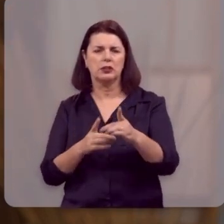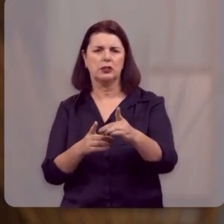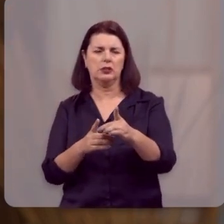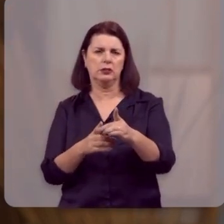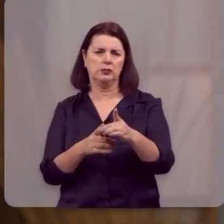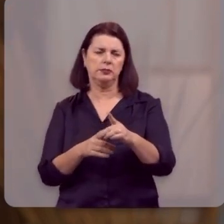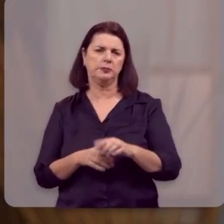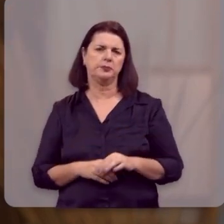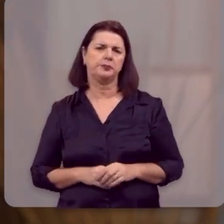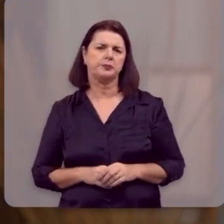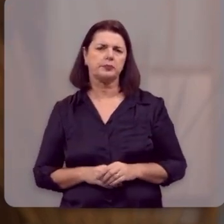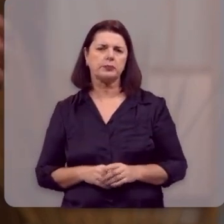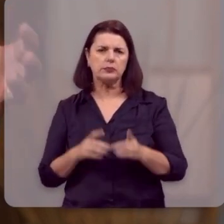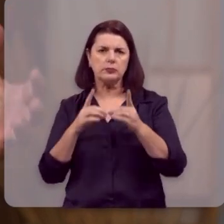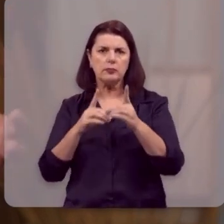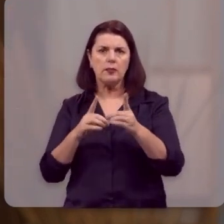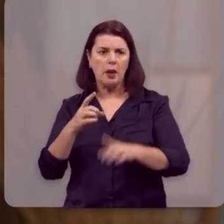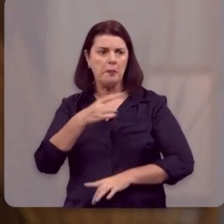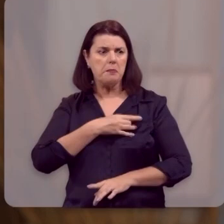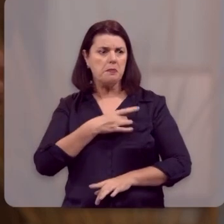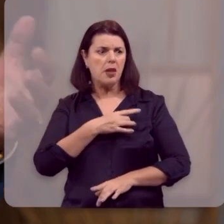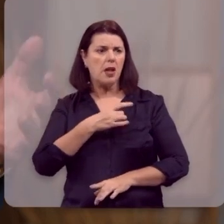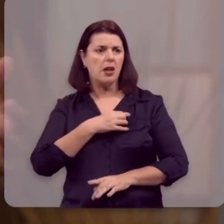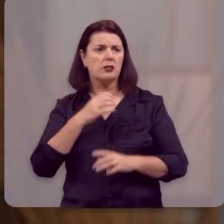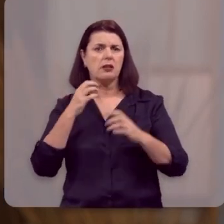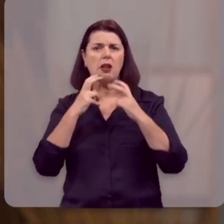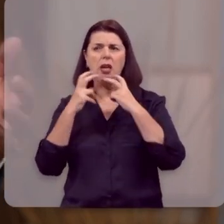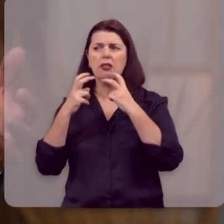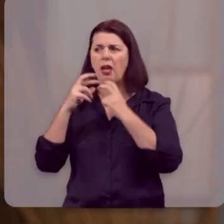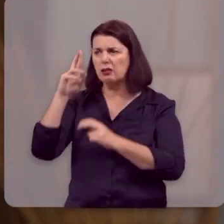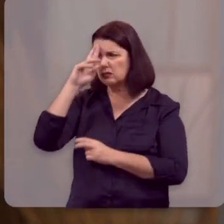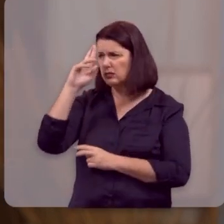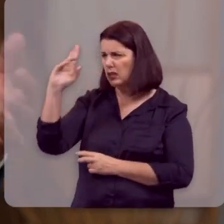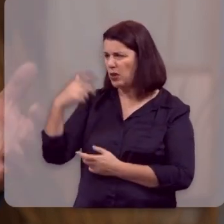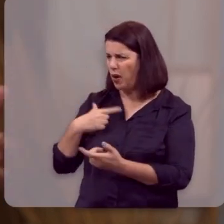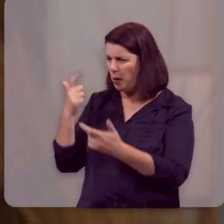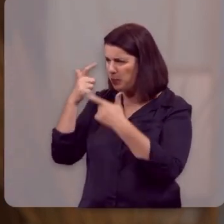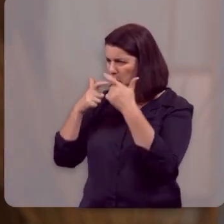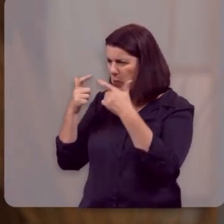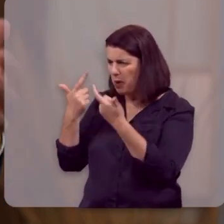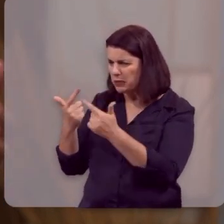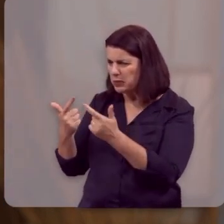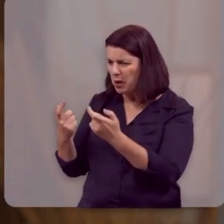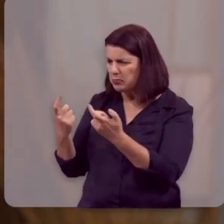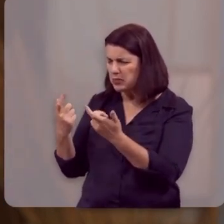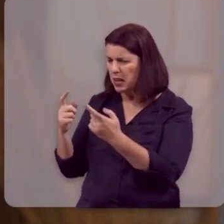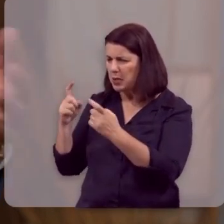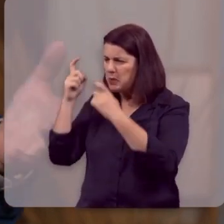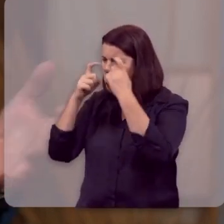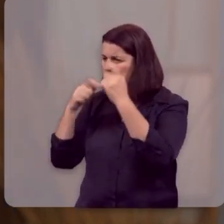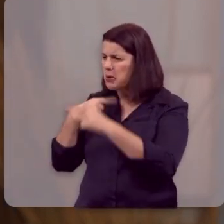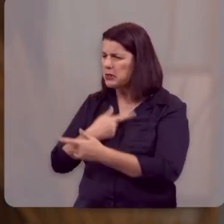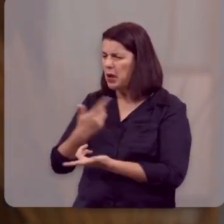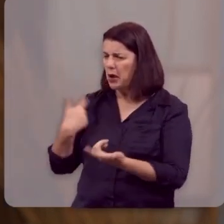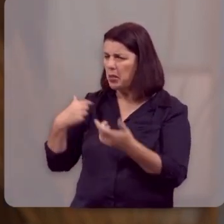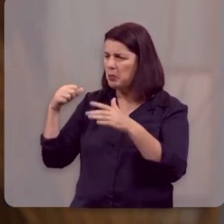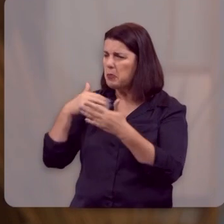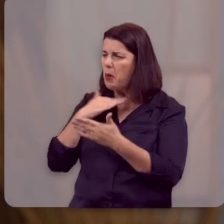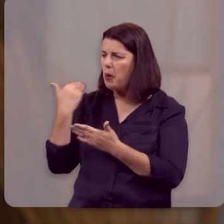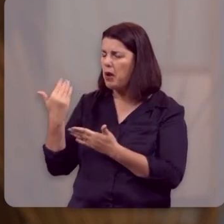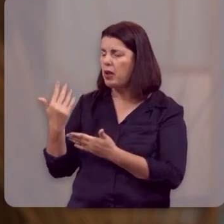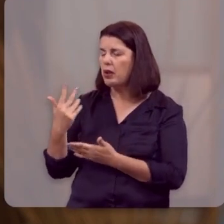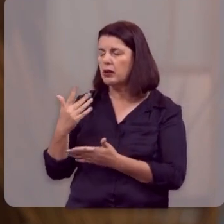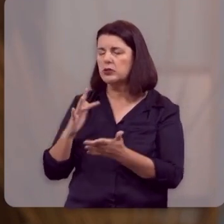discípulos. E os discípulos apavorados gritaram: Senhor, o Senhor não se importa que nós pereçamos? E